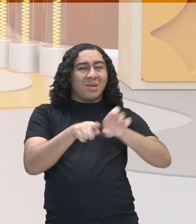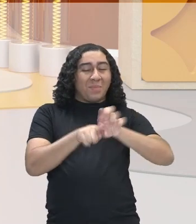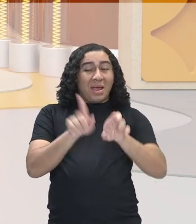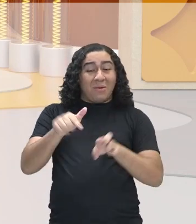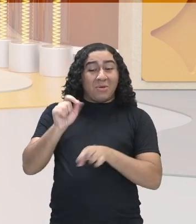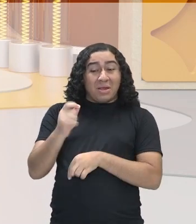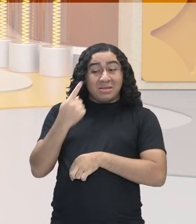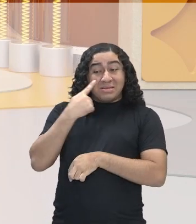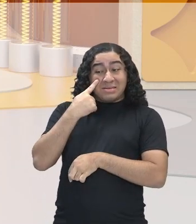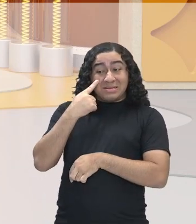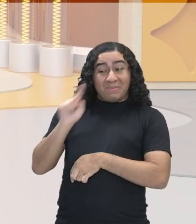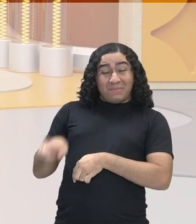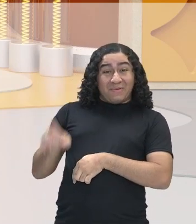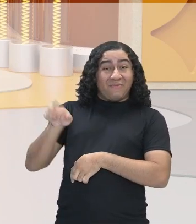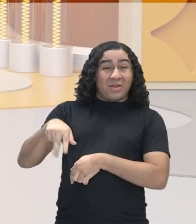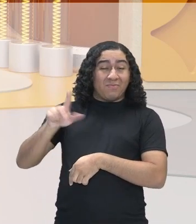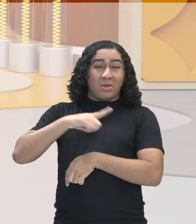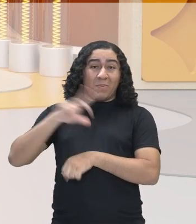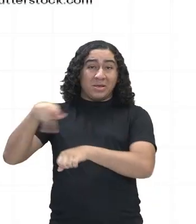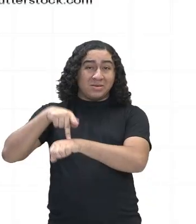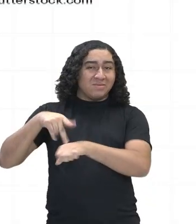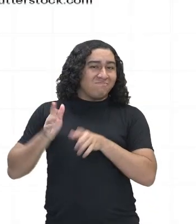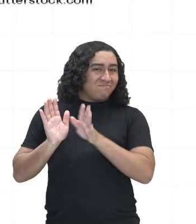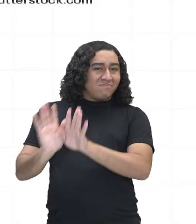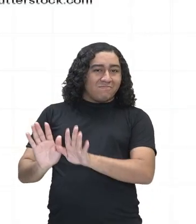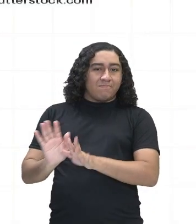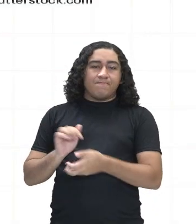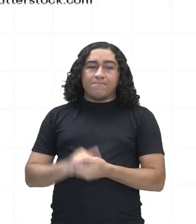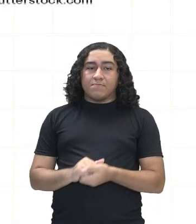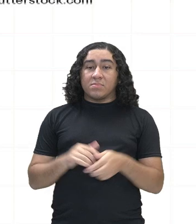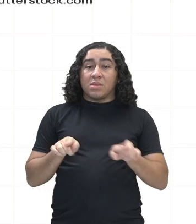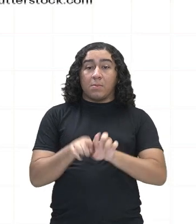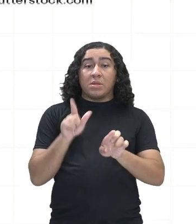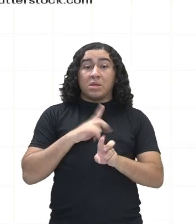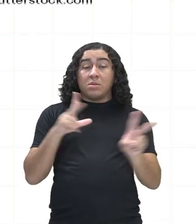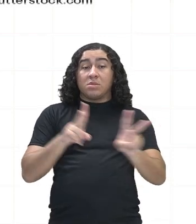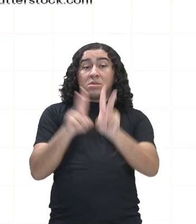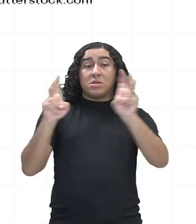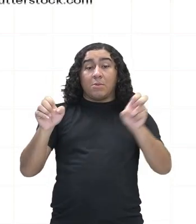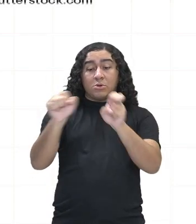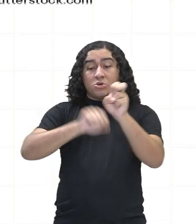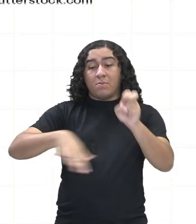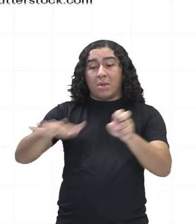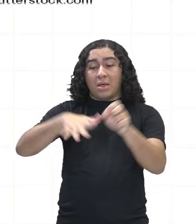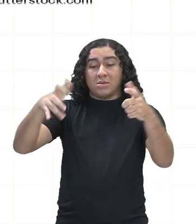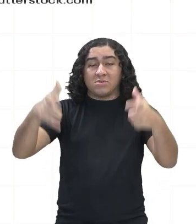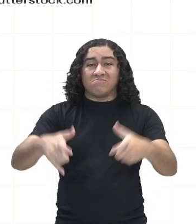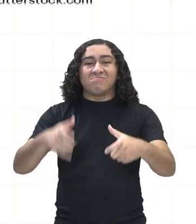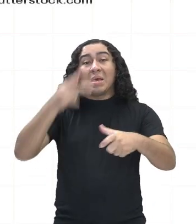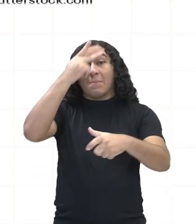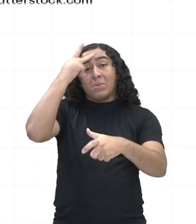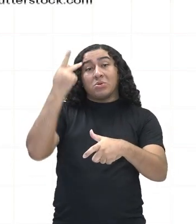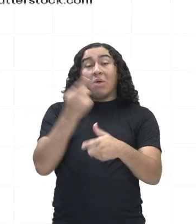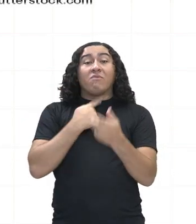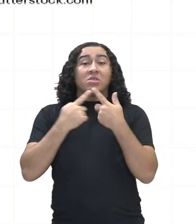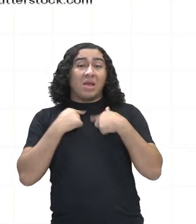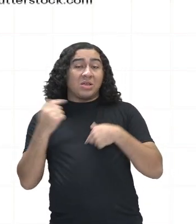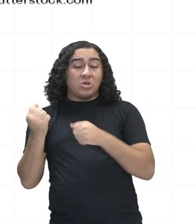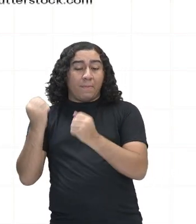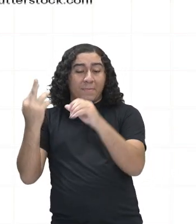como a gente sabe, né? Na próxima tela tem outros motivos aí, questão ambiental, pessoal, também faz as pessoas migrarem.